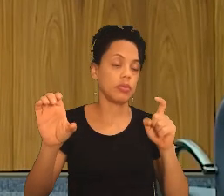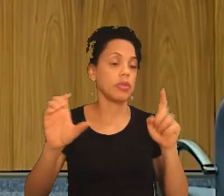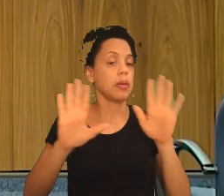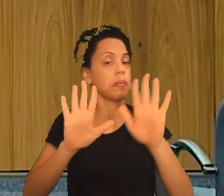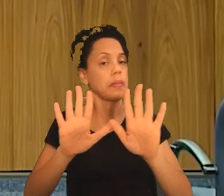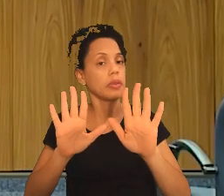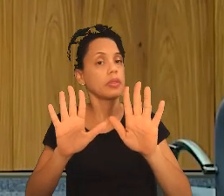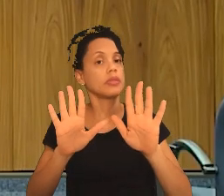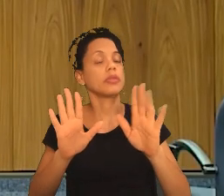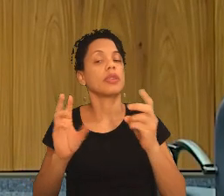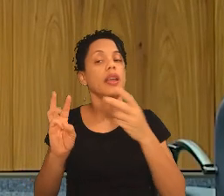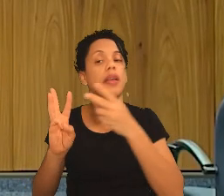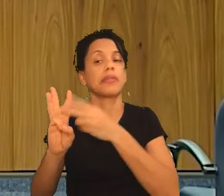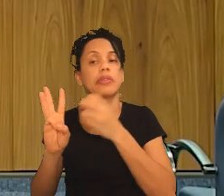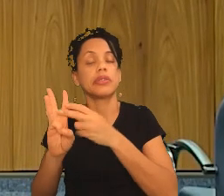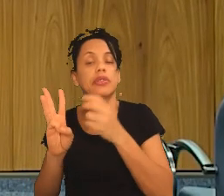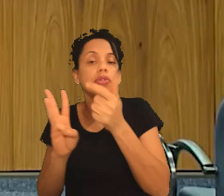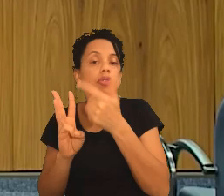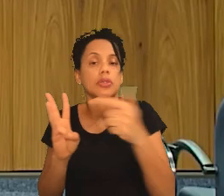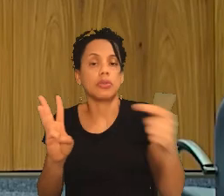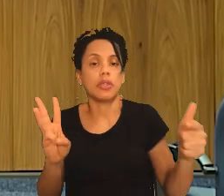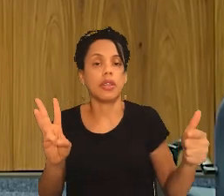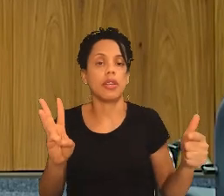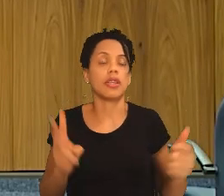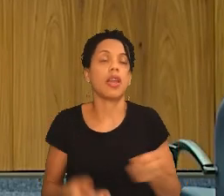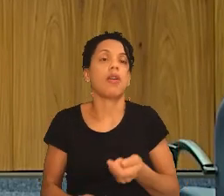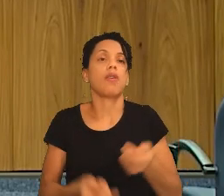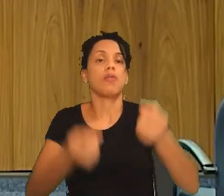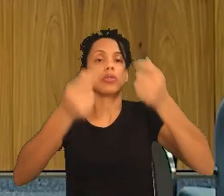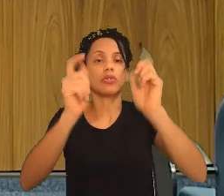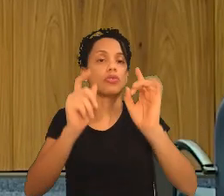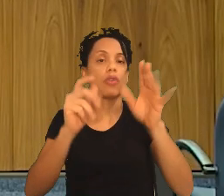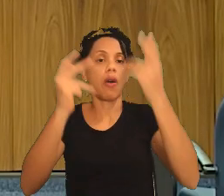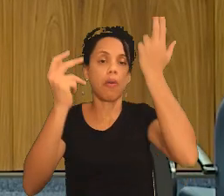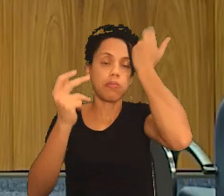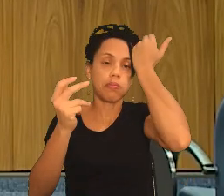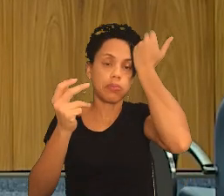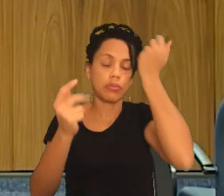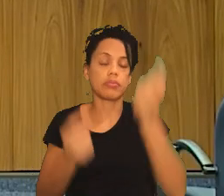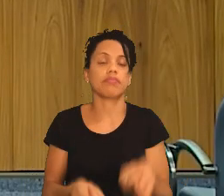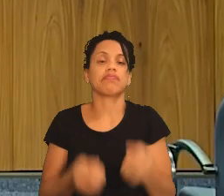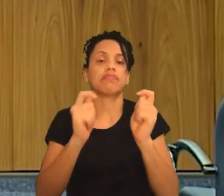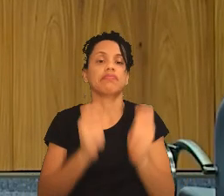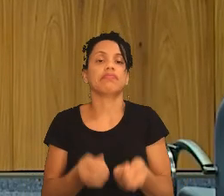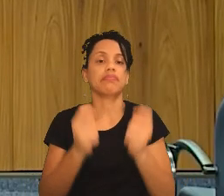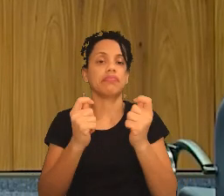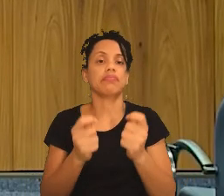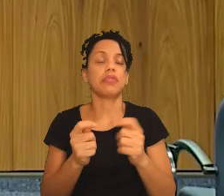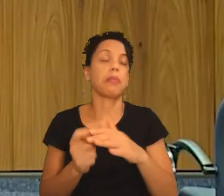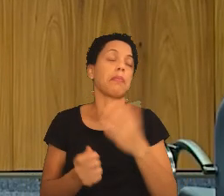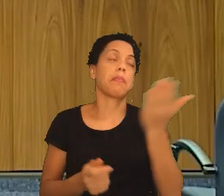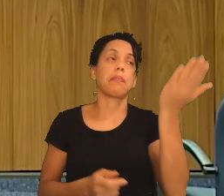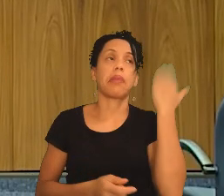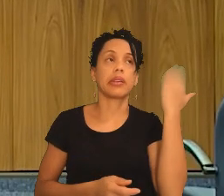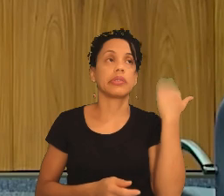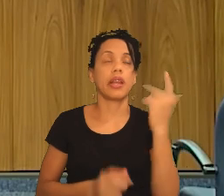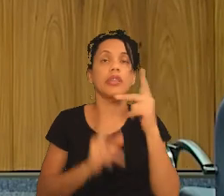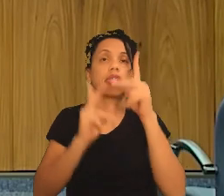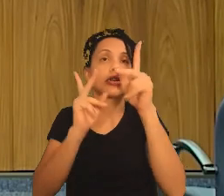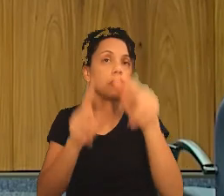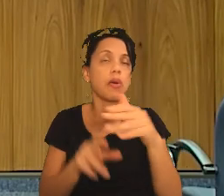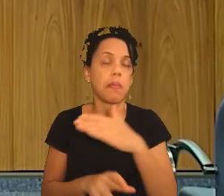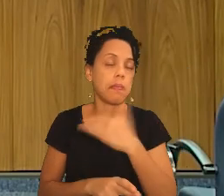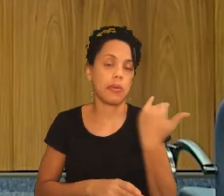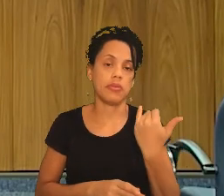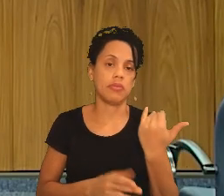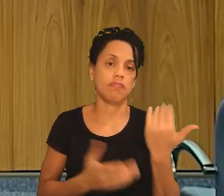nacional baseada e ligada aos indígenas, né? Principalmente no pós-independência, porém um indígena